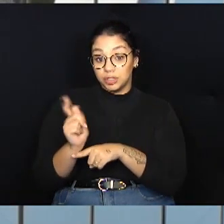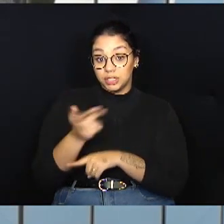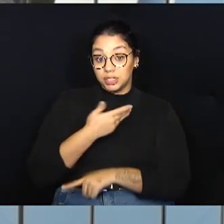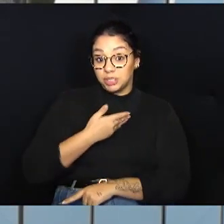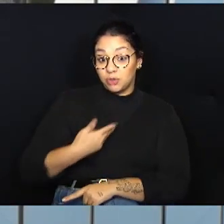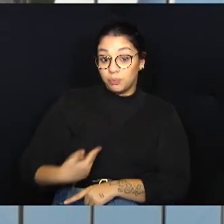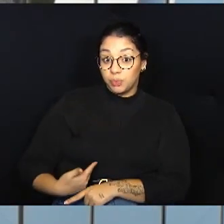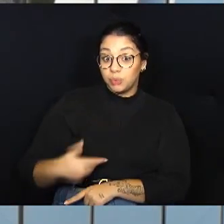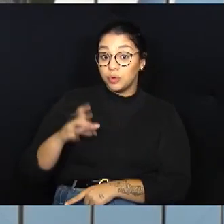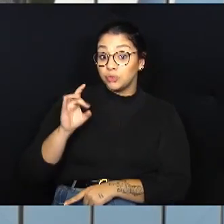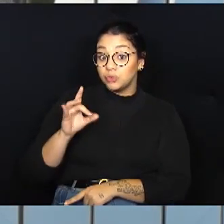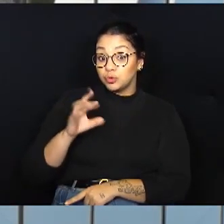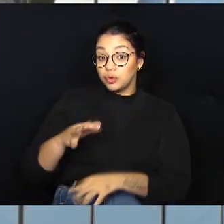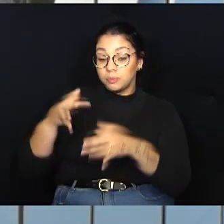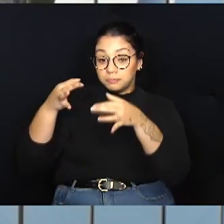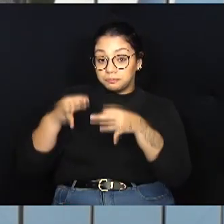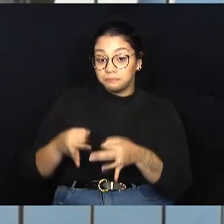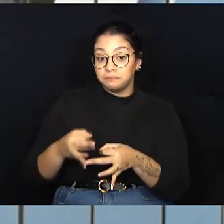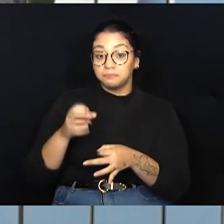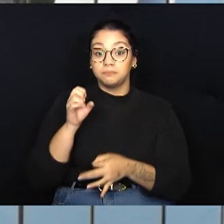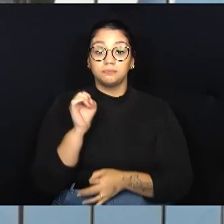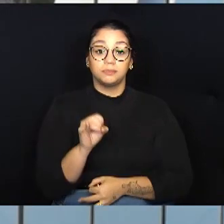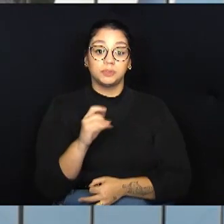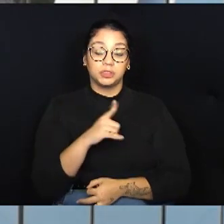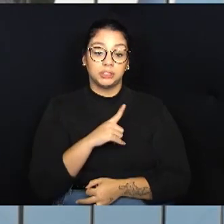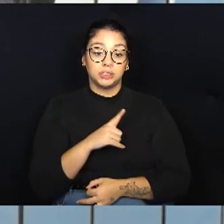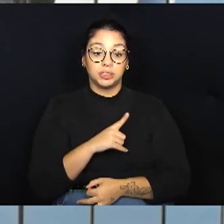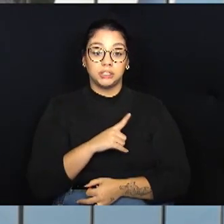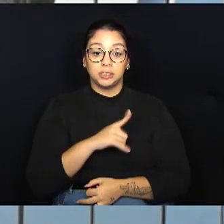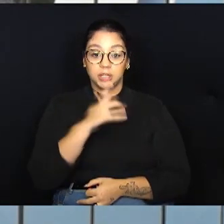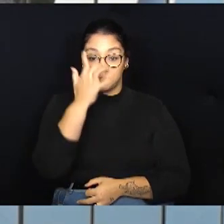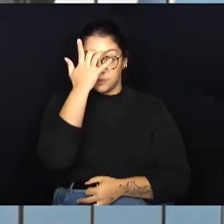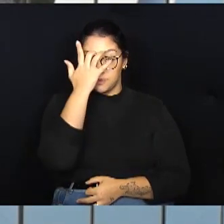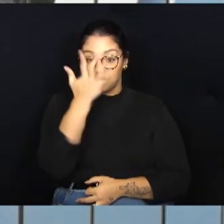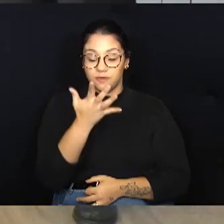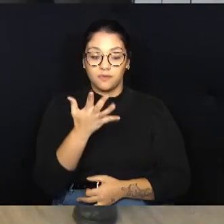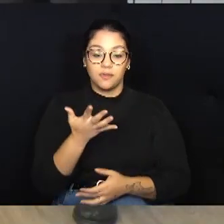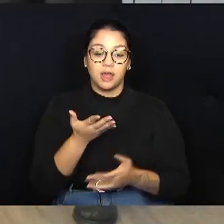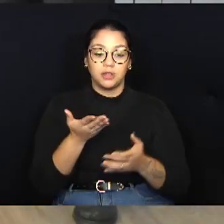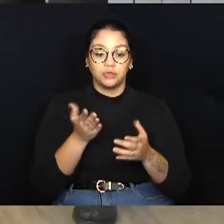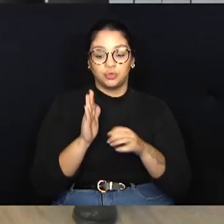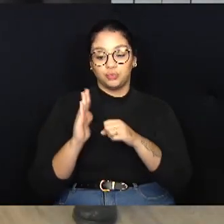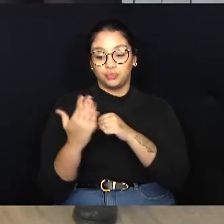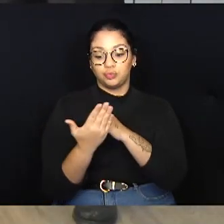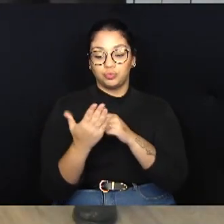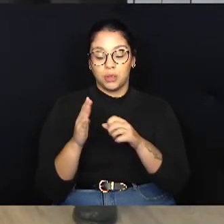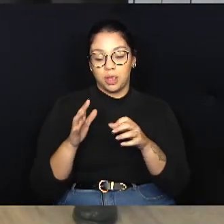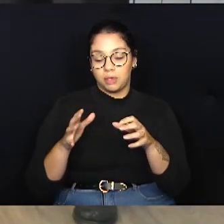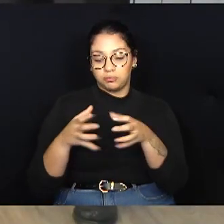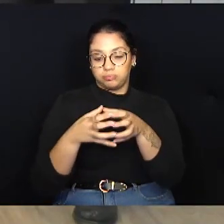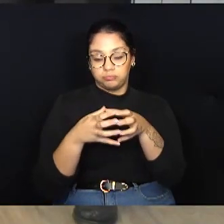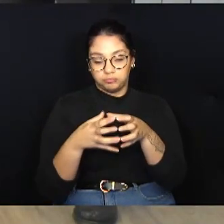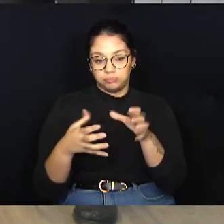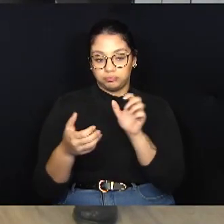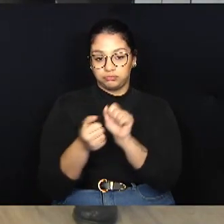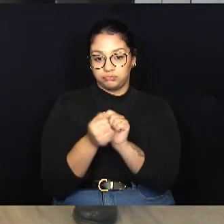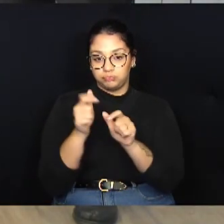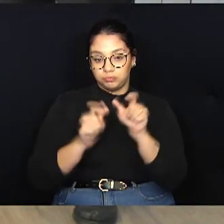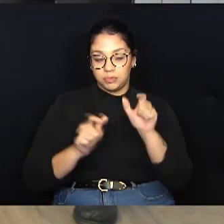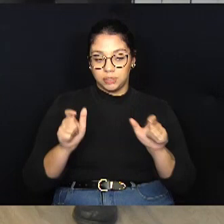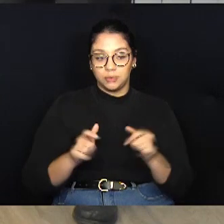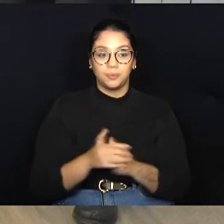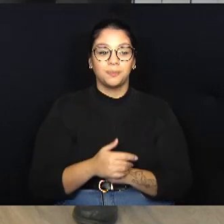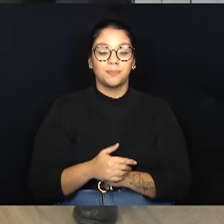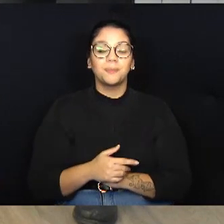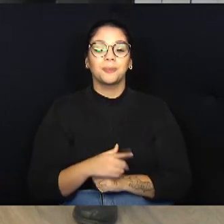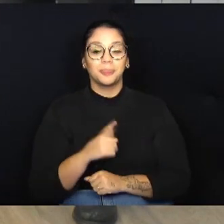só tem sentido se ela tiver face humana. Já já nós vamos falar sobre, então, o novo cargo